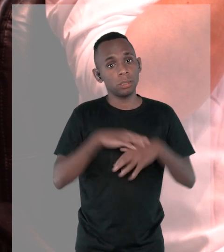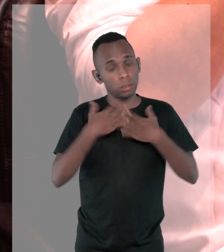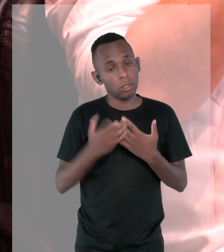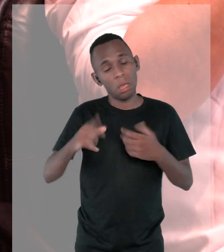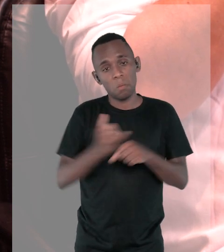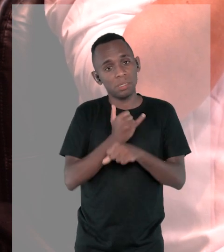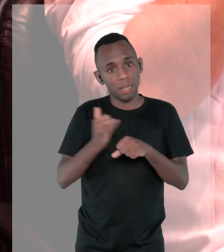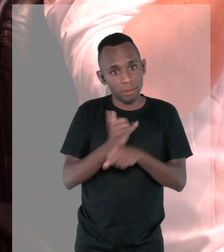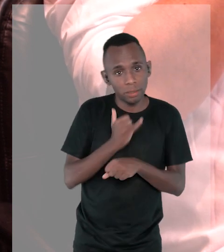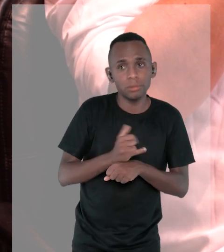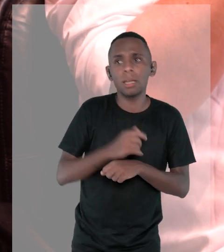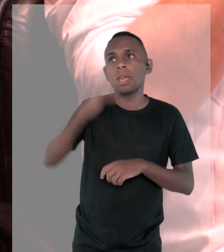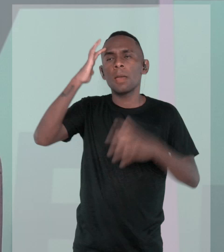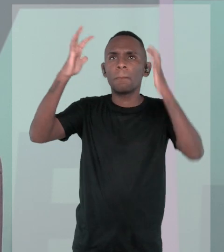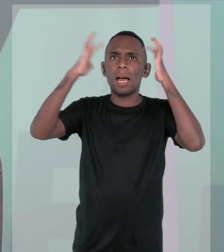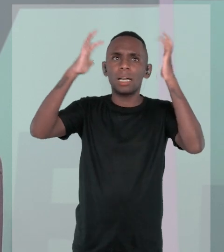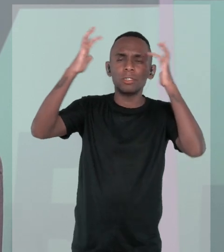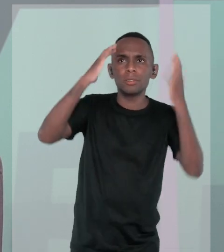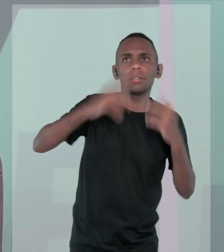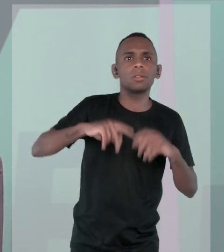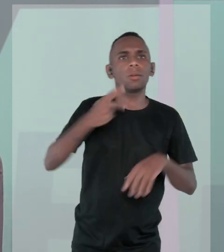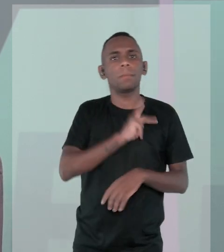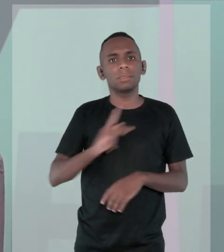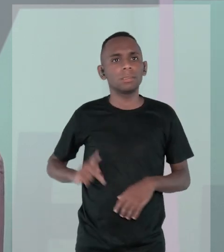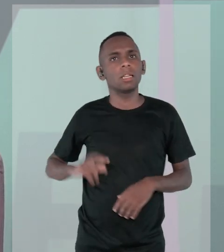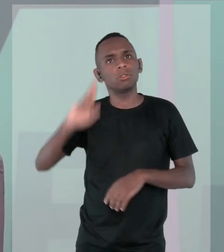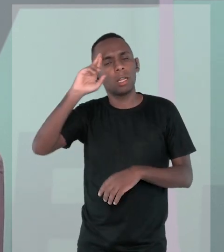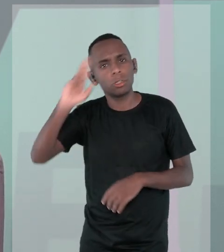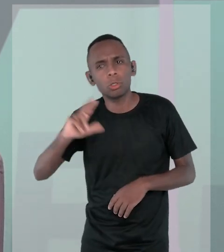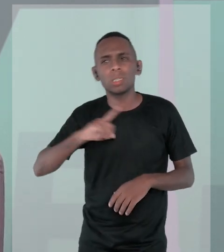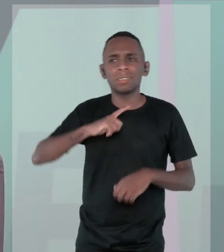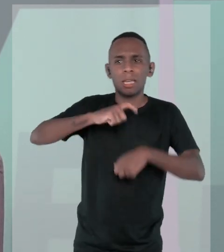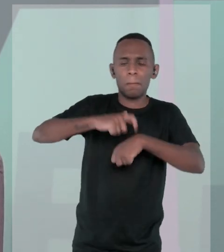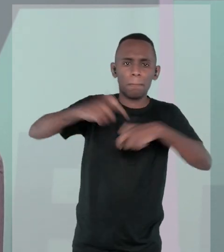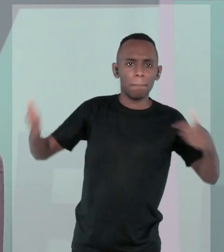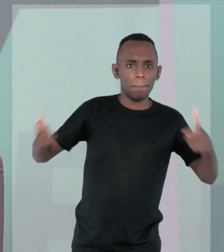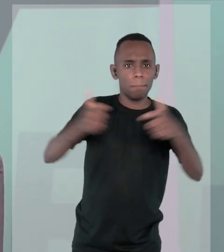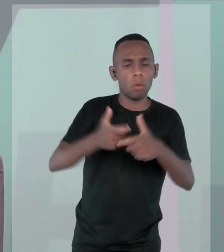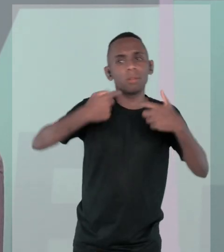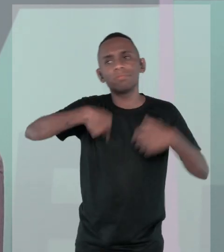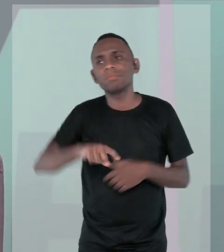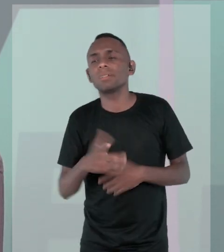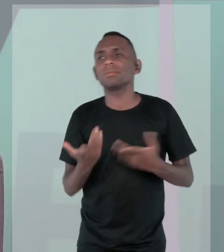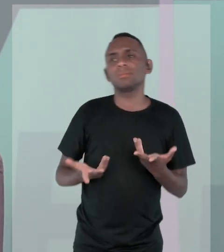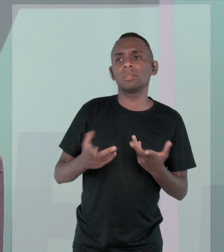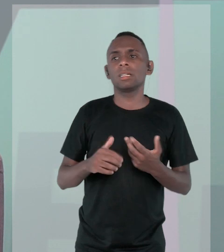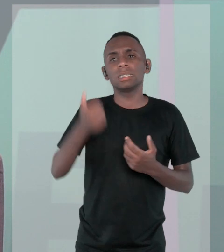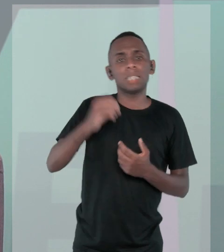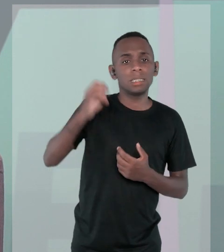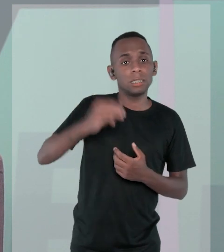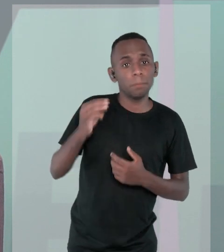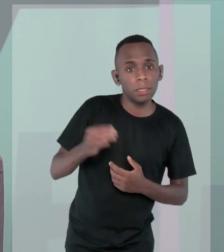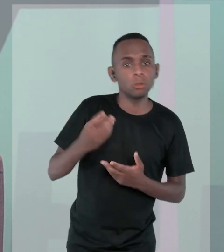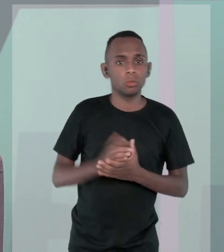é uma tática. Porque imagina um presidente de uma empresa, um diretor, uma pessoa que tem pouco tempo, vai e fala assim, dá só 10